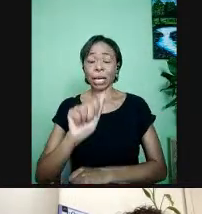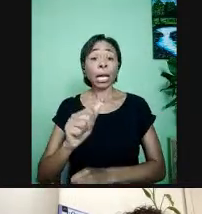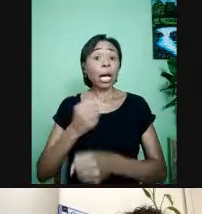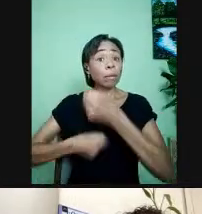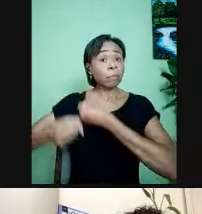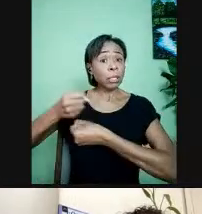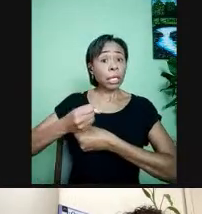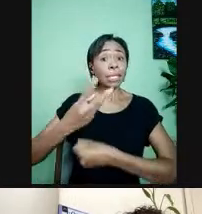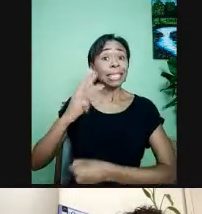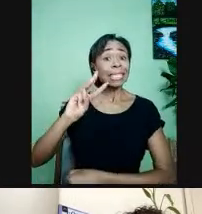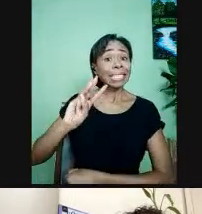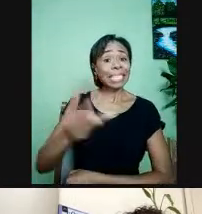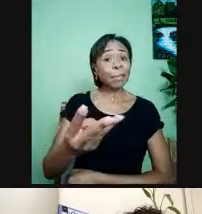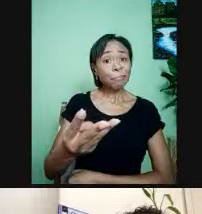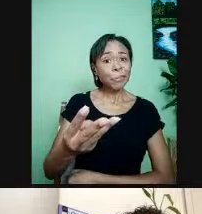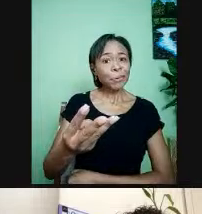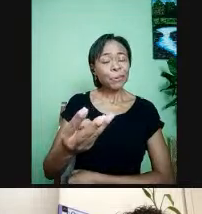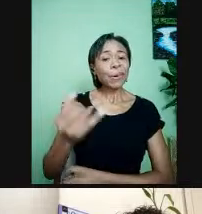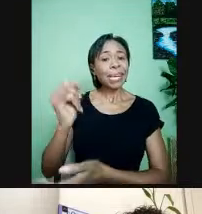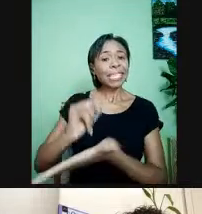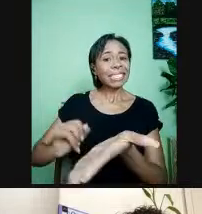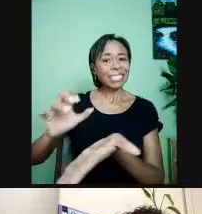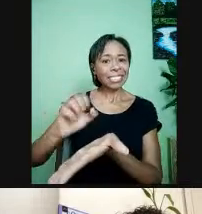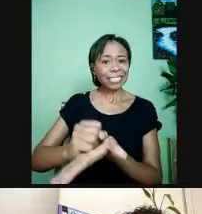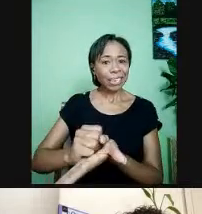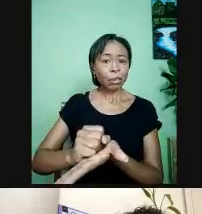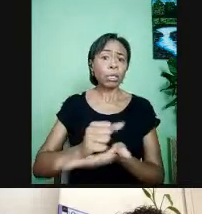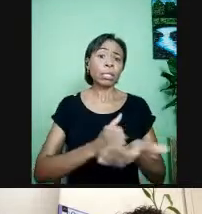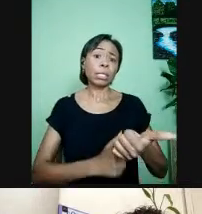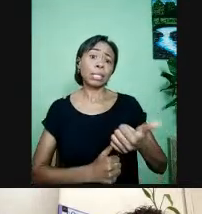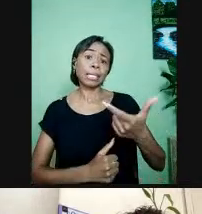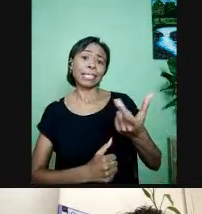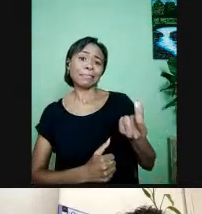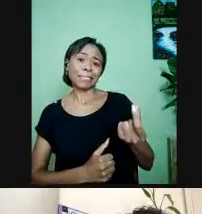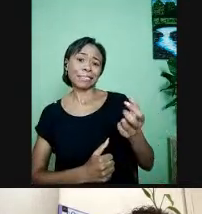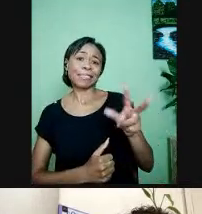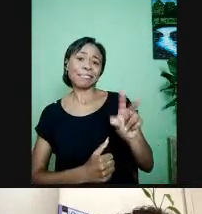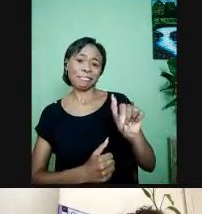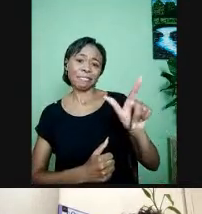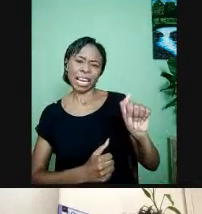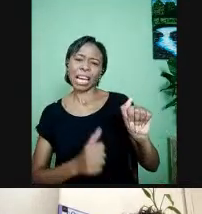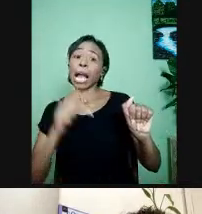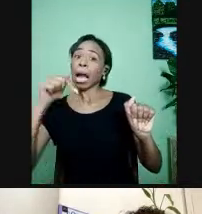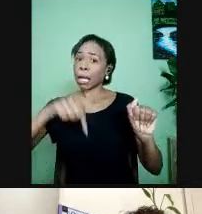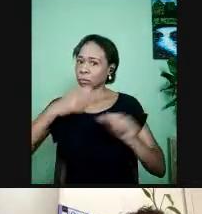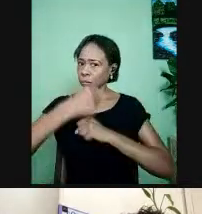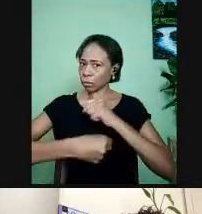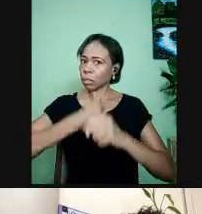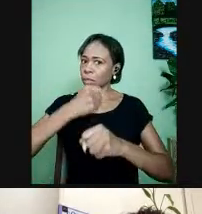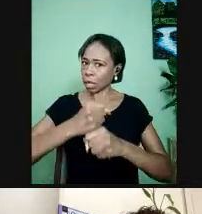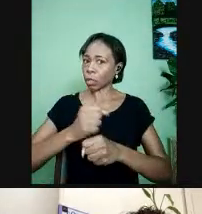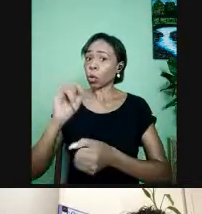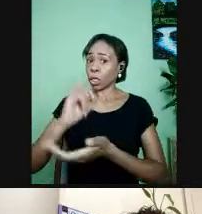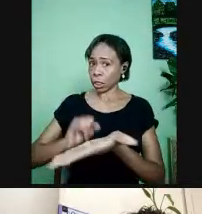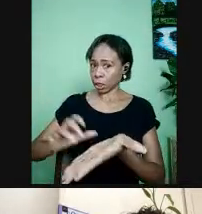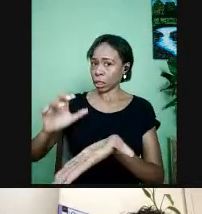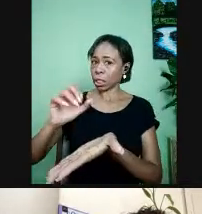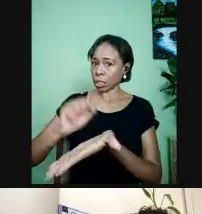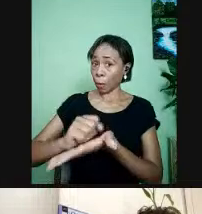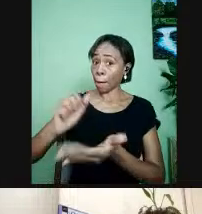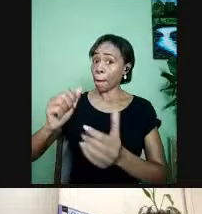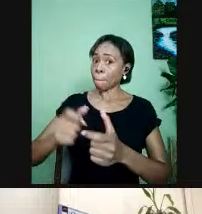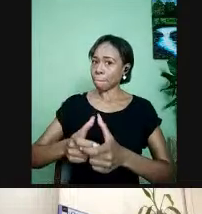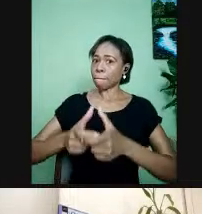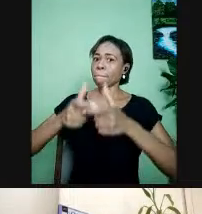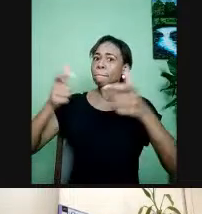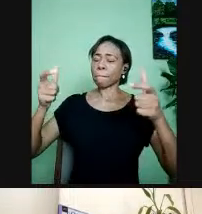inscrições para 120 vagas. Esse ano, a gente tem uma expectativa de que aumente essa inscrição, né? Mas a gente precisa manter